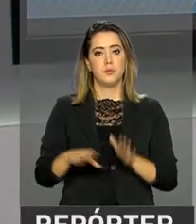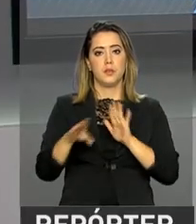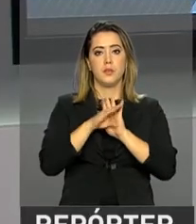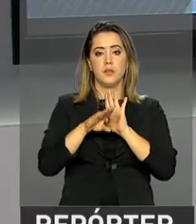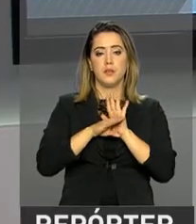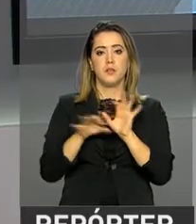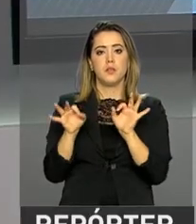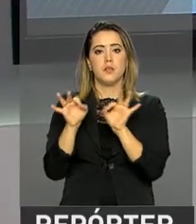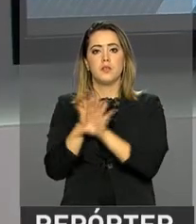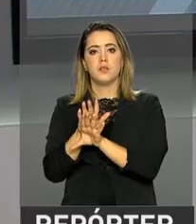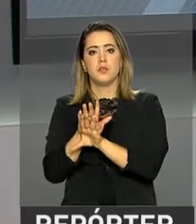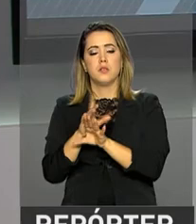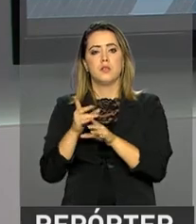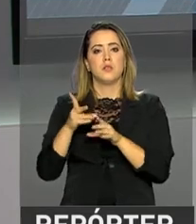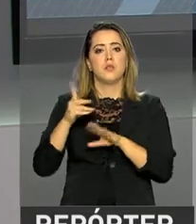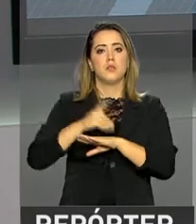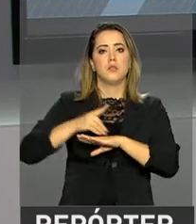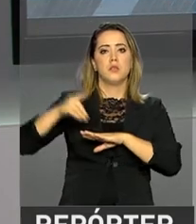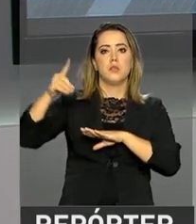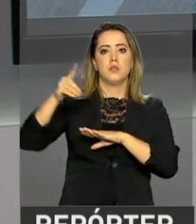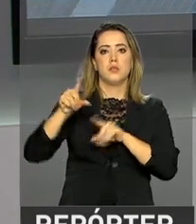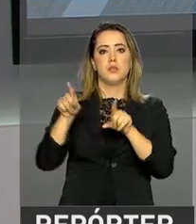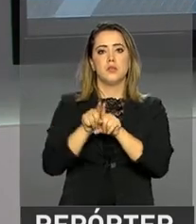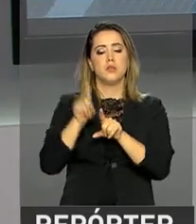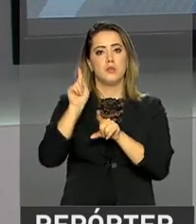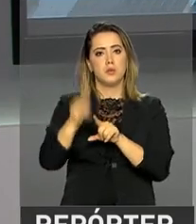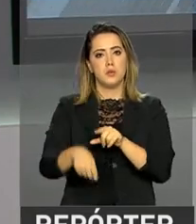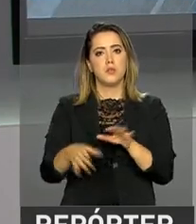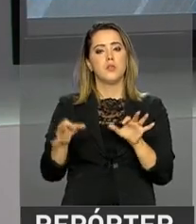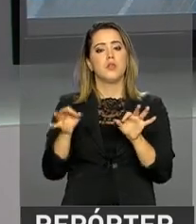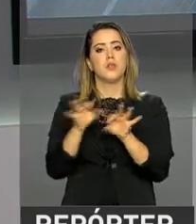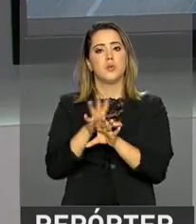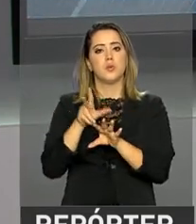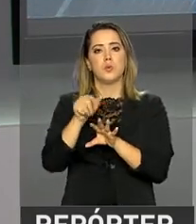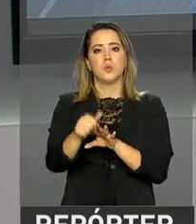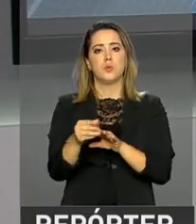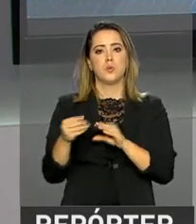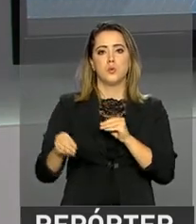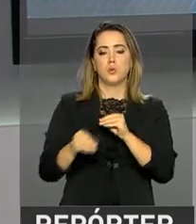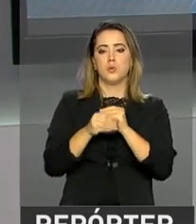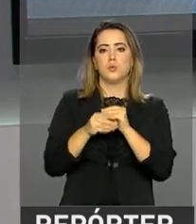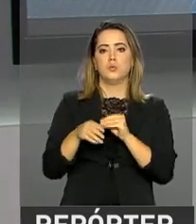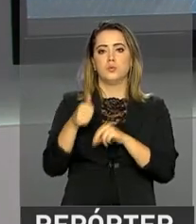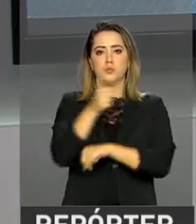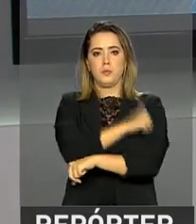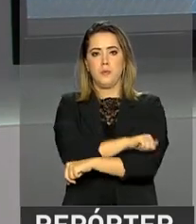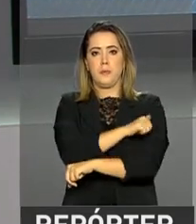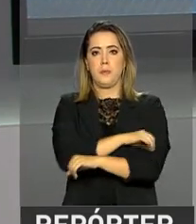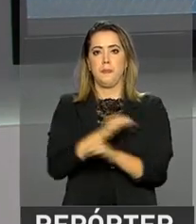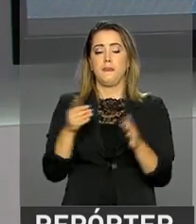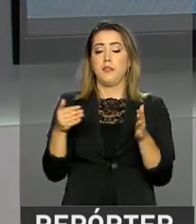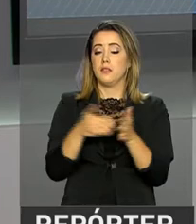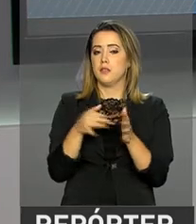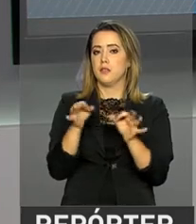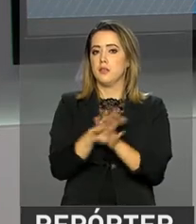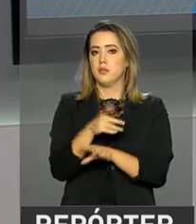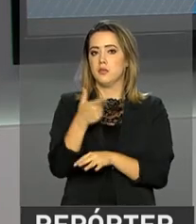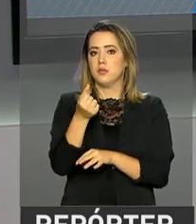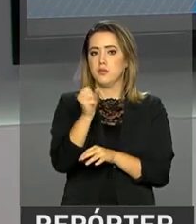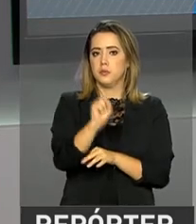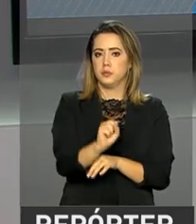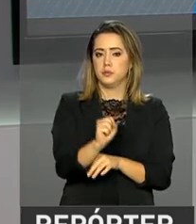projeto Eliminar a Dengue Desafio Brasil será completamente implementado no Rio de Janeiro até final de 2018.